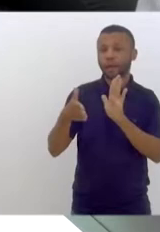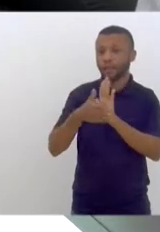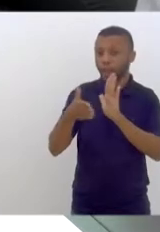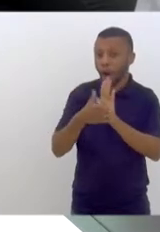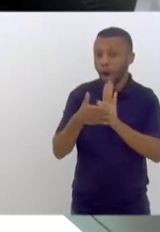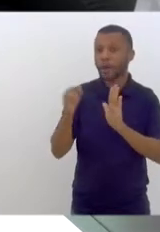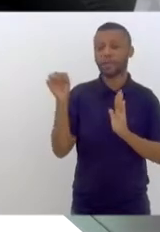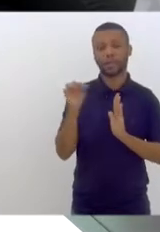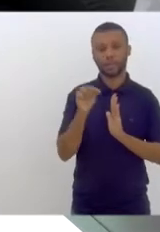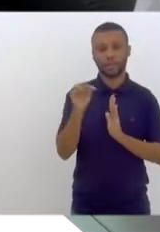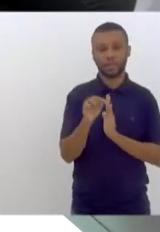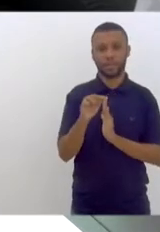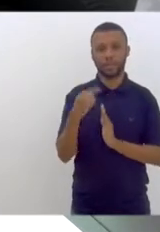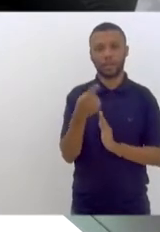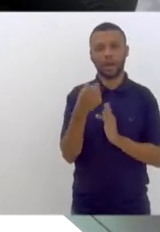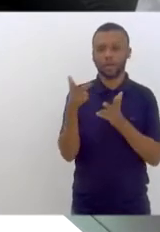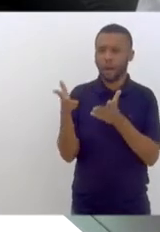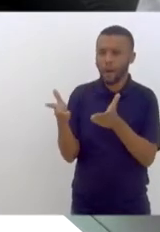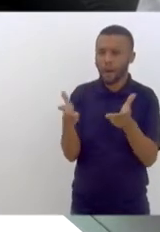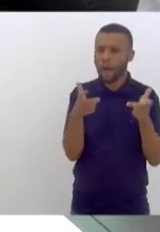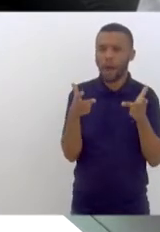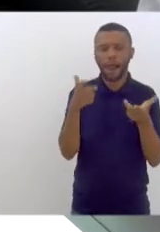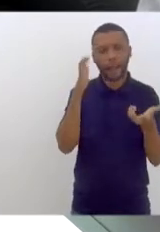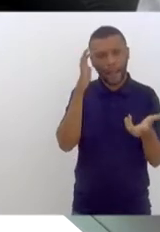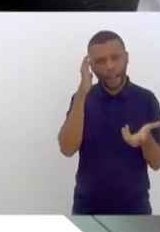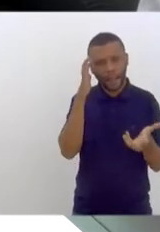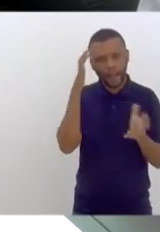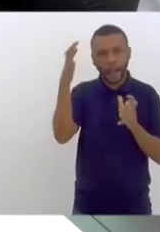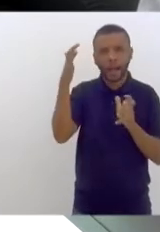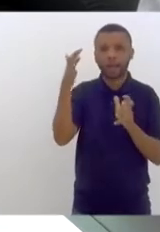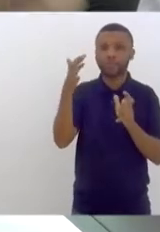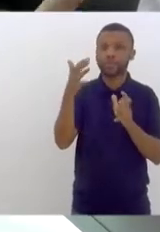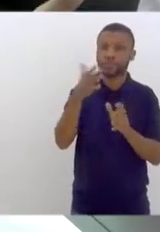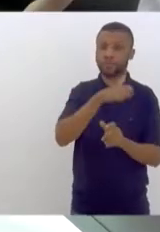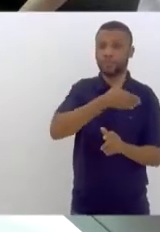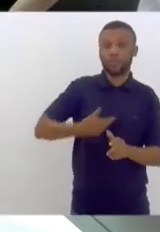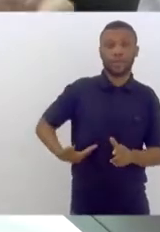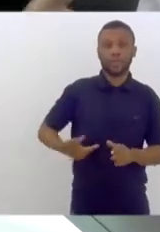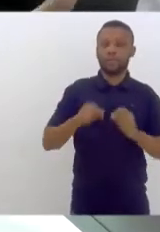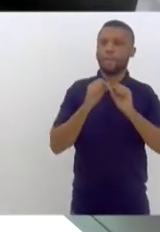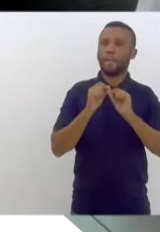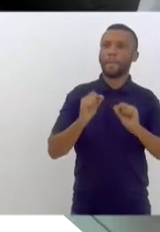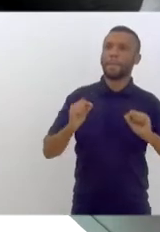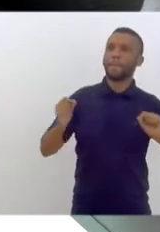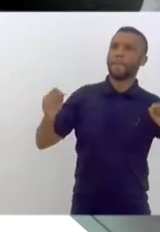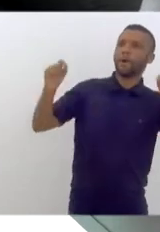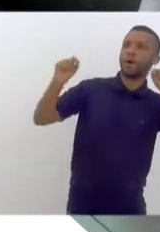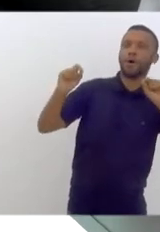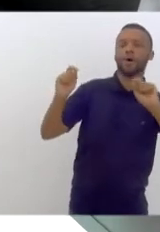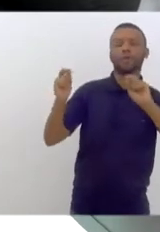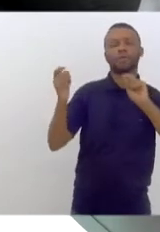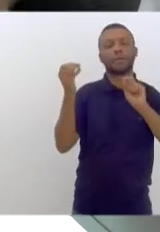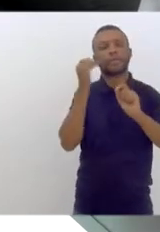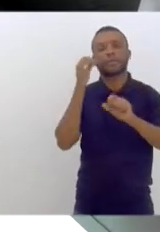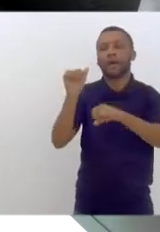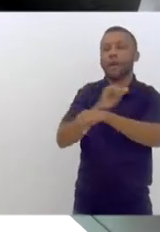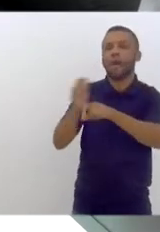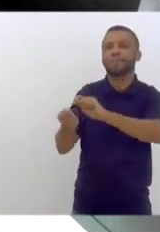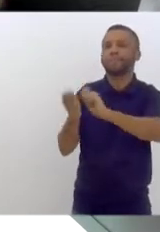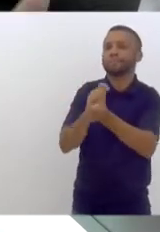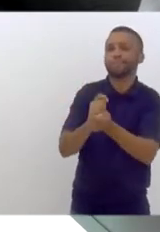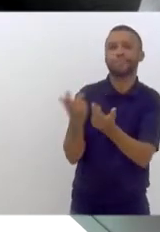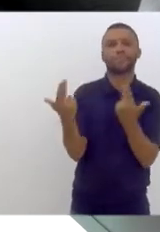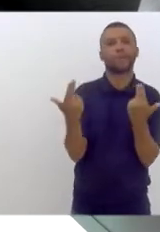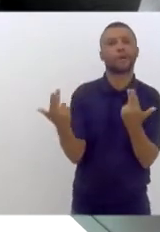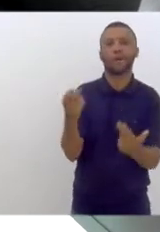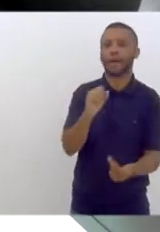aqui, o que a gente, observando os casos de outros estados que conseguiram avançar de uma maneira adequada com isso, como Santa Catarina,